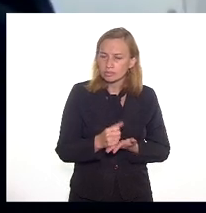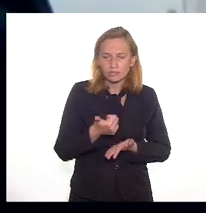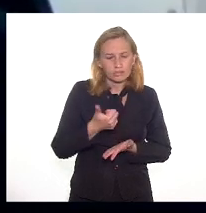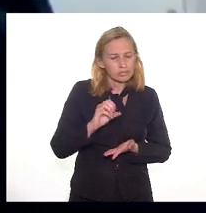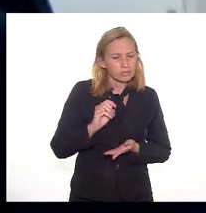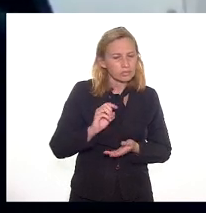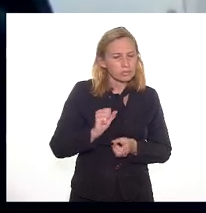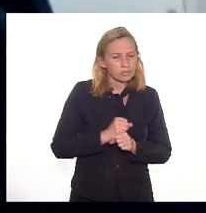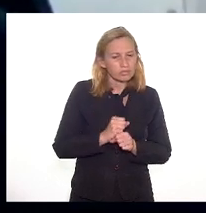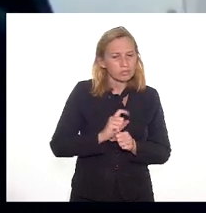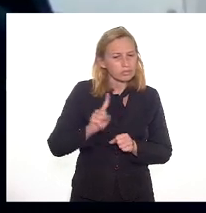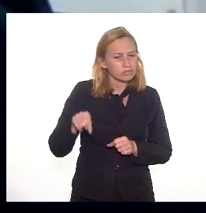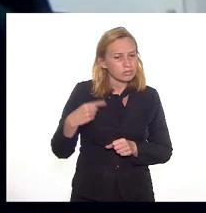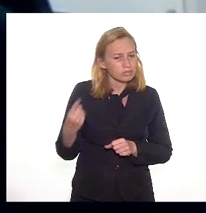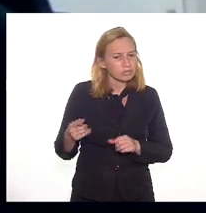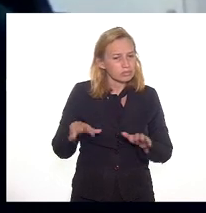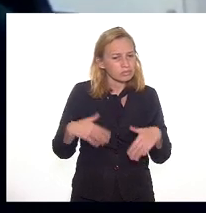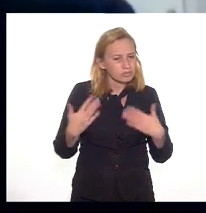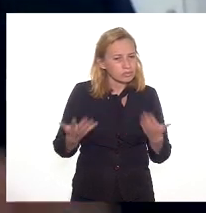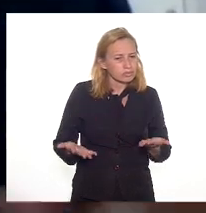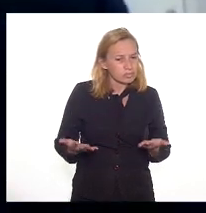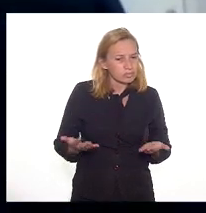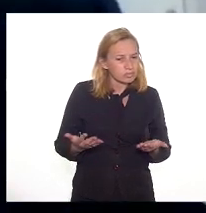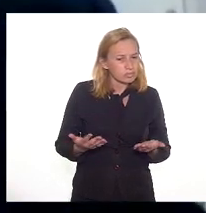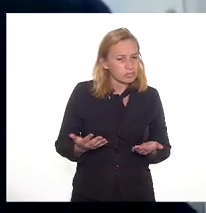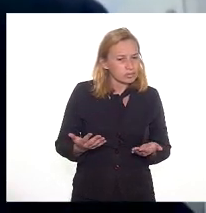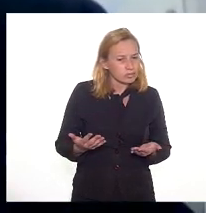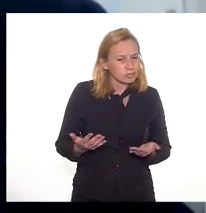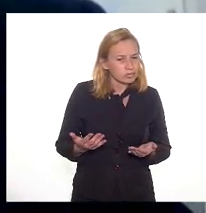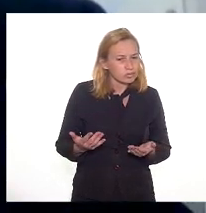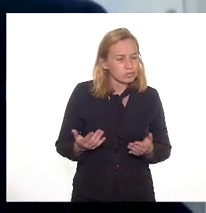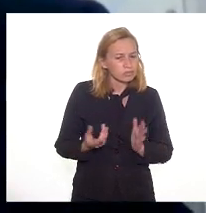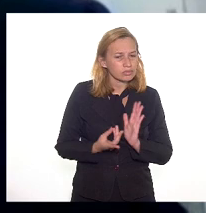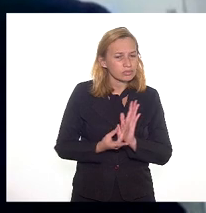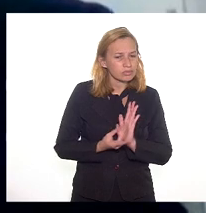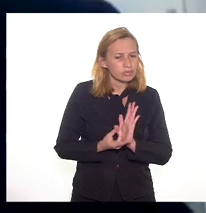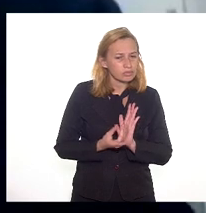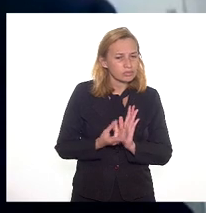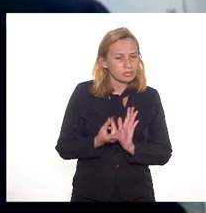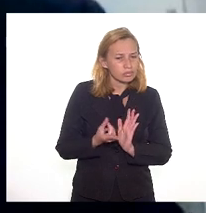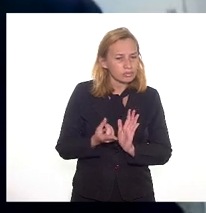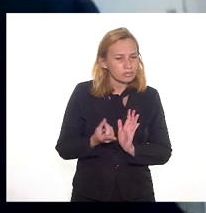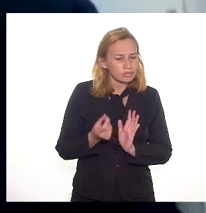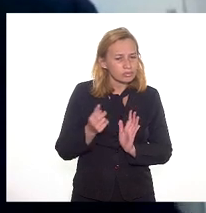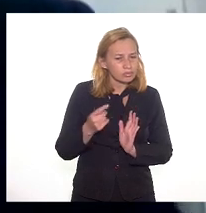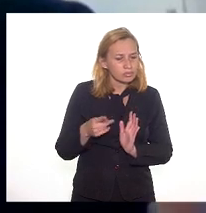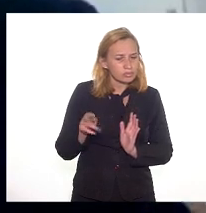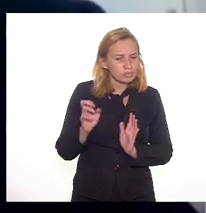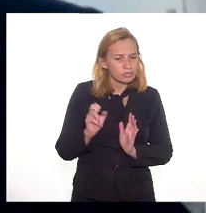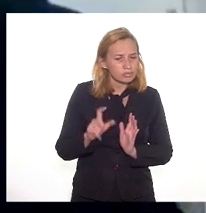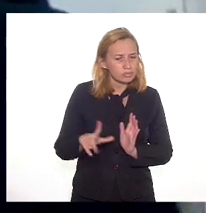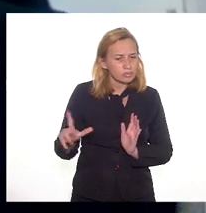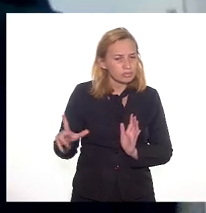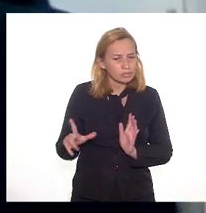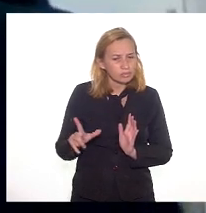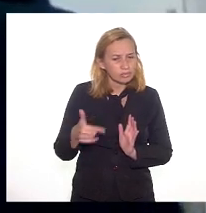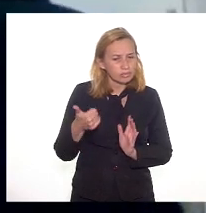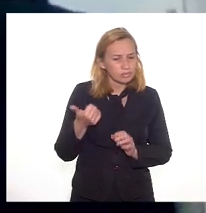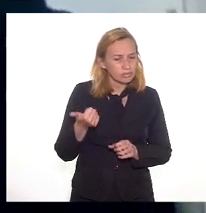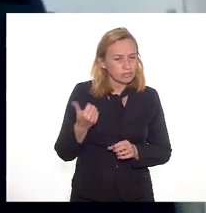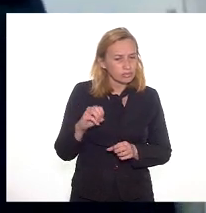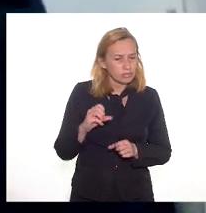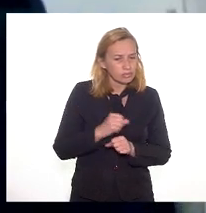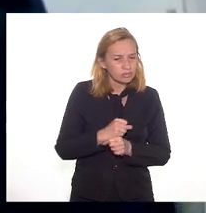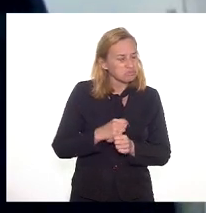10 anos depois. Então, o preço do dólar, por exemplo, influencia. Qual vai ser o preço do dólar daqui a 10 anos? Ninguém